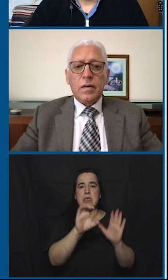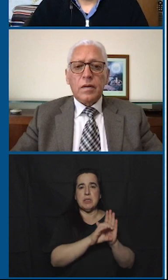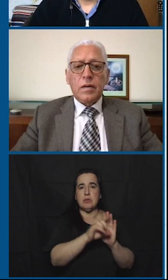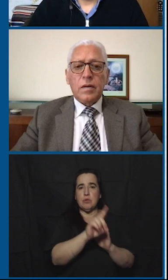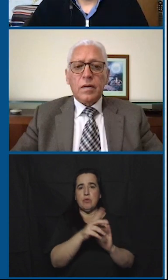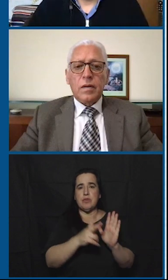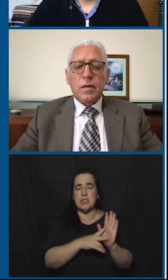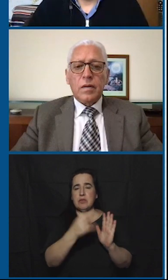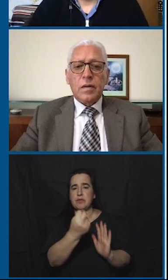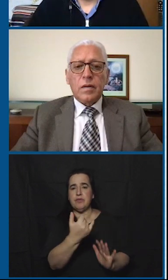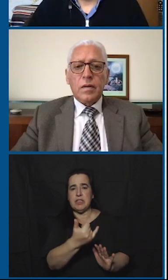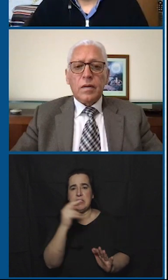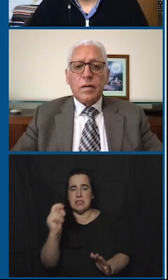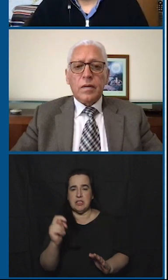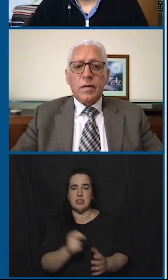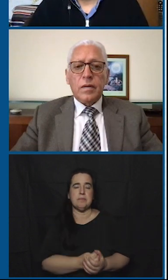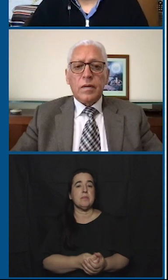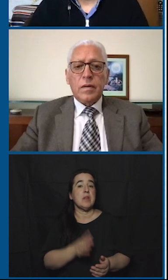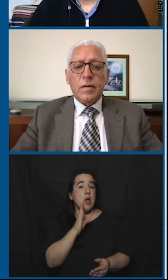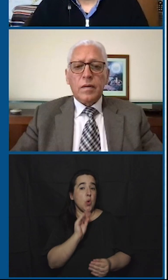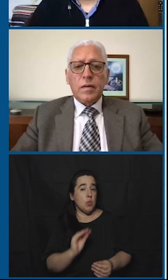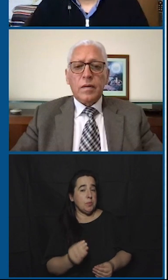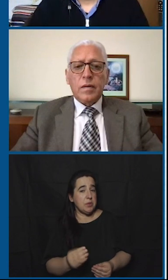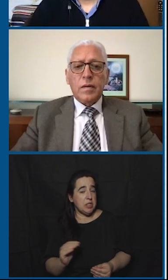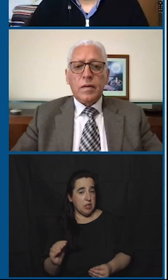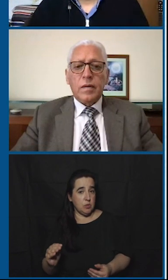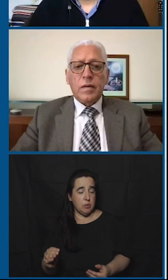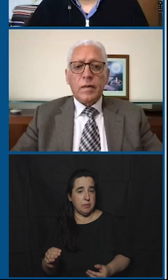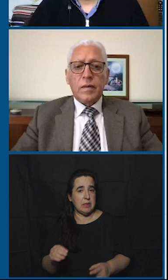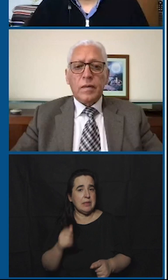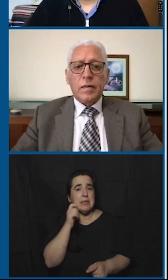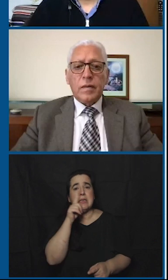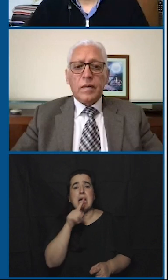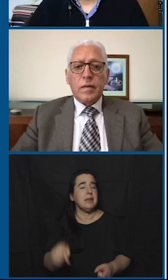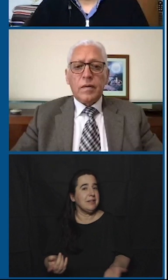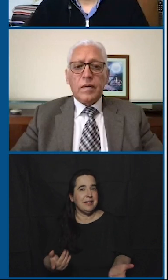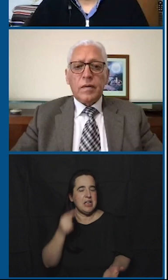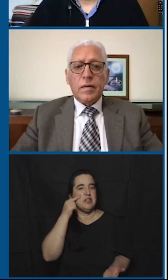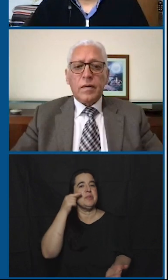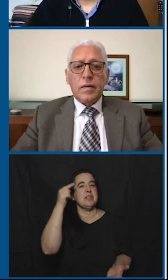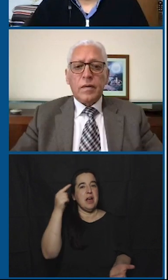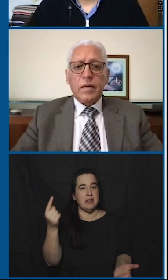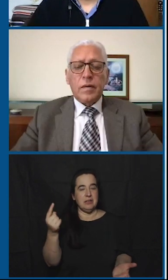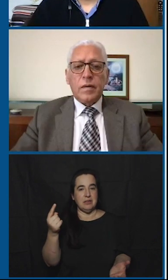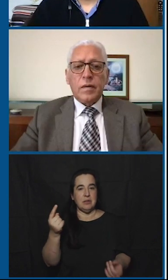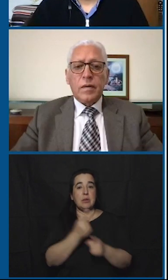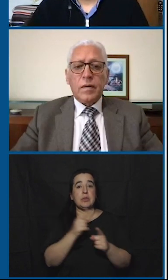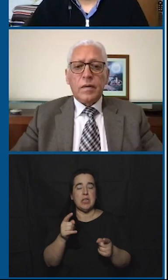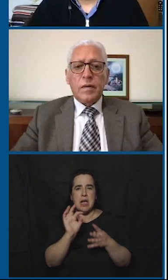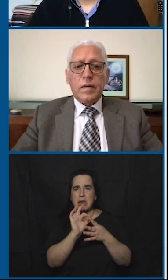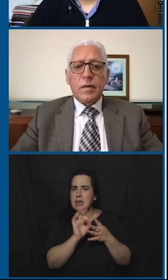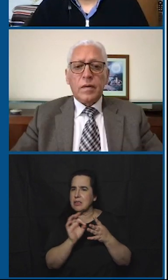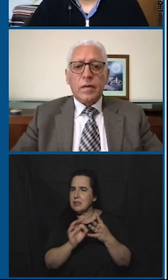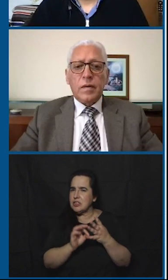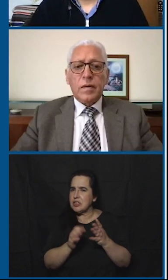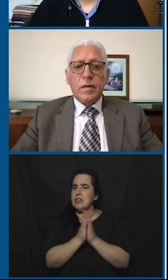23. Agora, este menino, apresentado por Isaías, ele era especial, porque eu vejo aqui nele